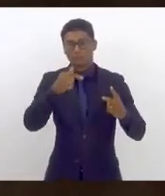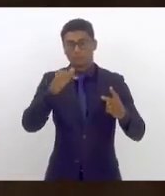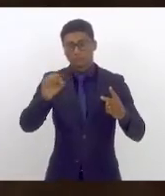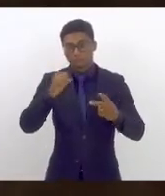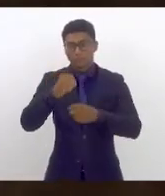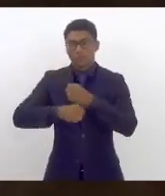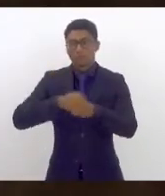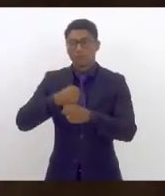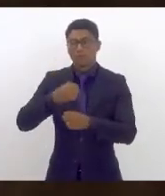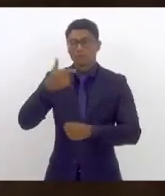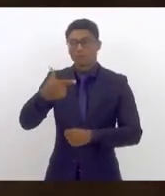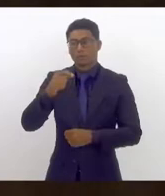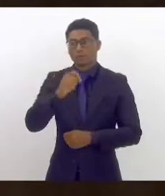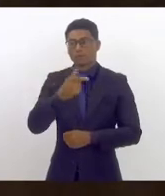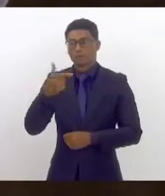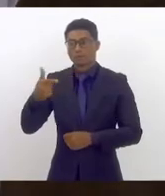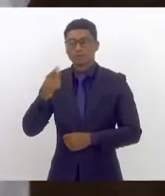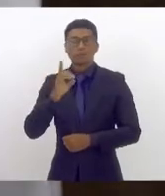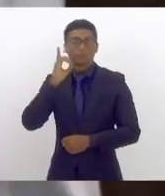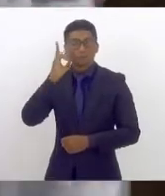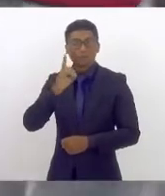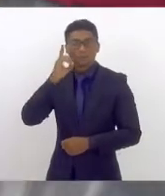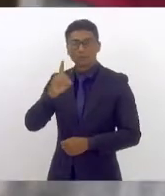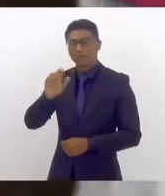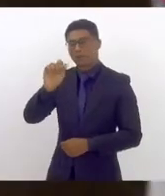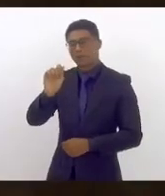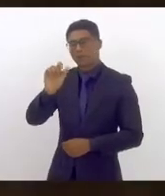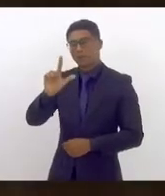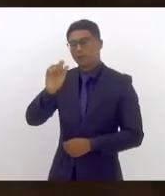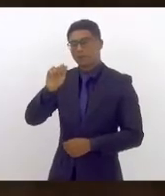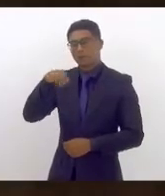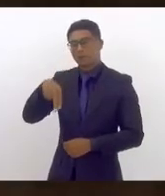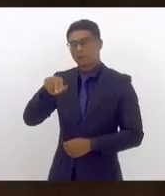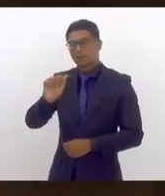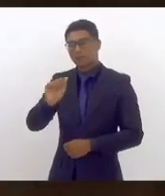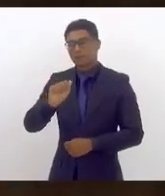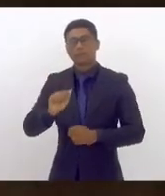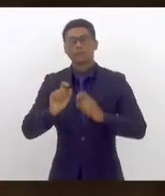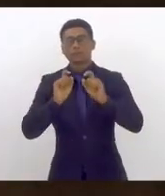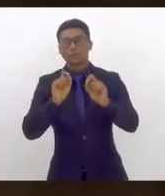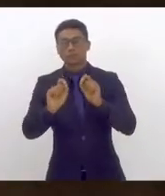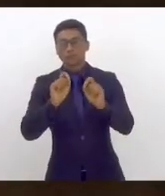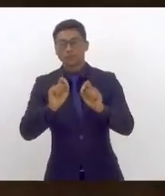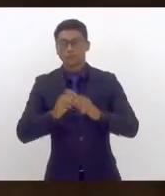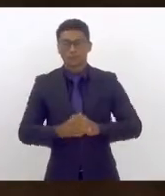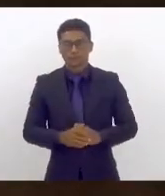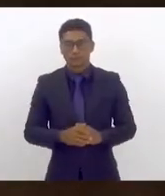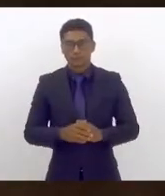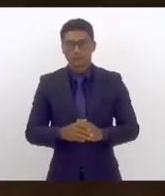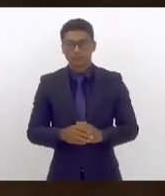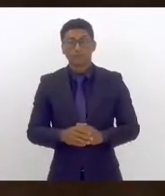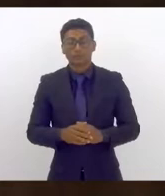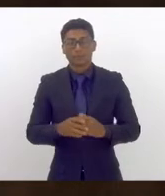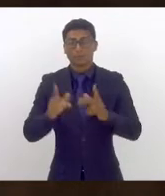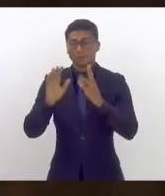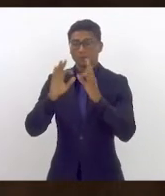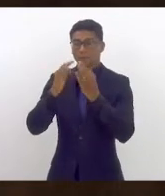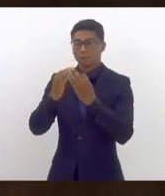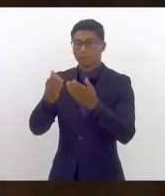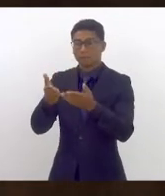22 de autoria da deputada ela nas passos que dispõe sobre a permissão de as famílias